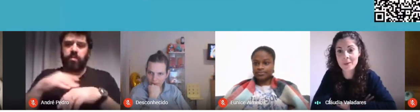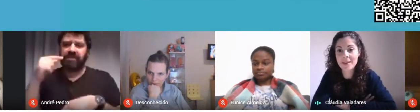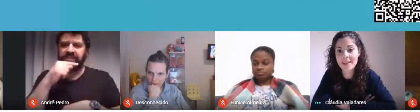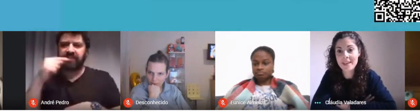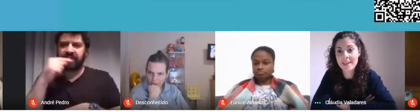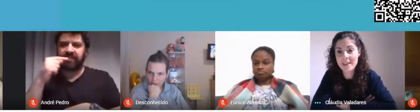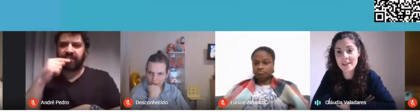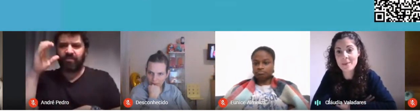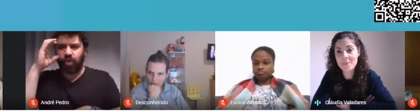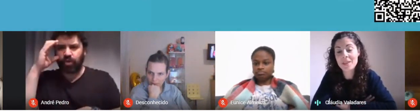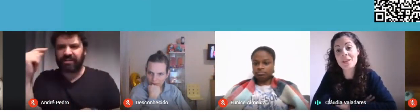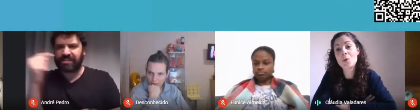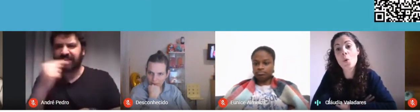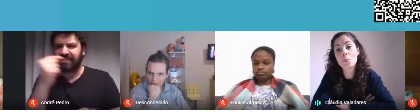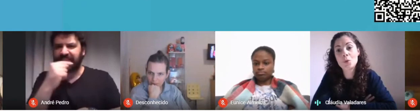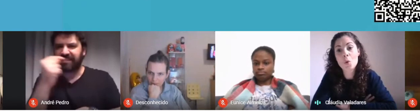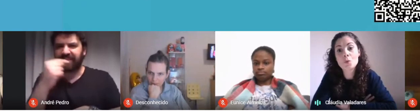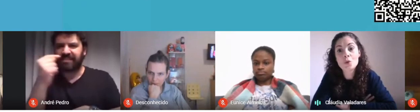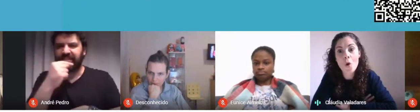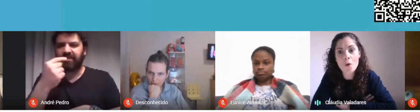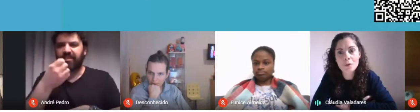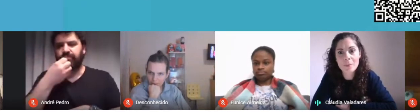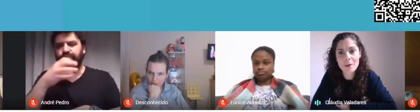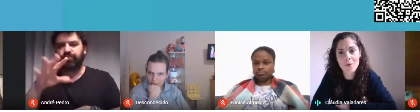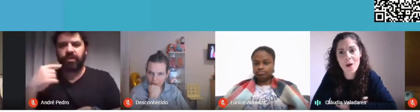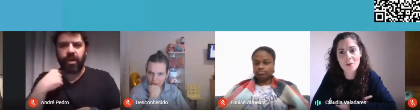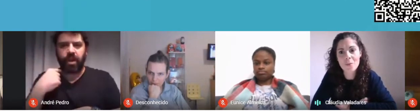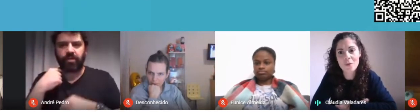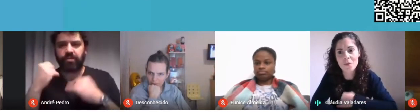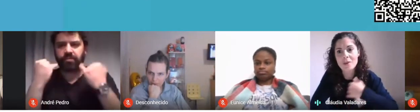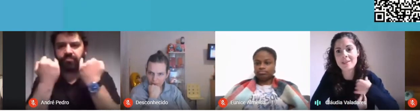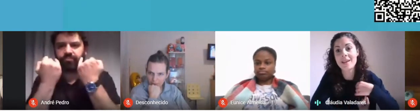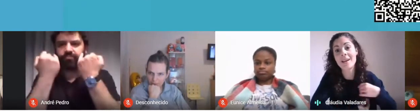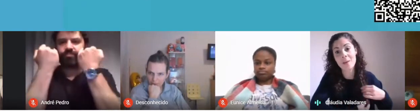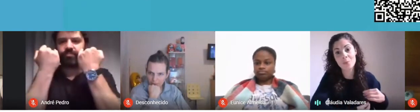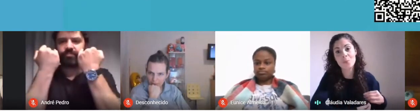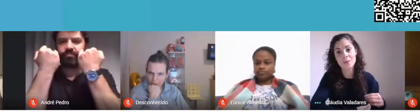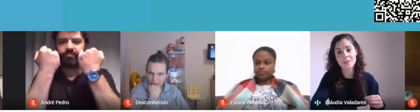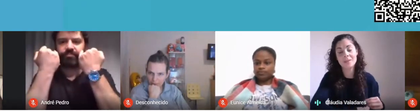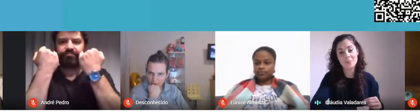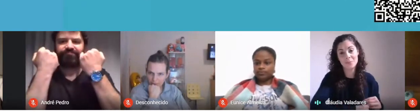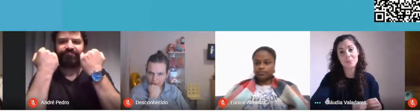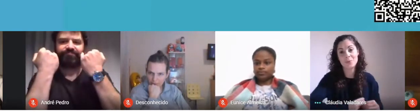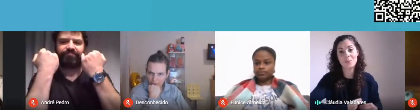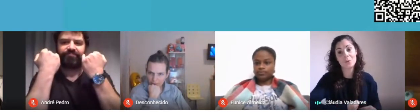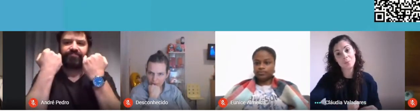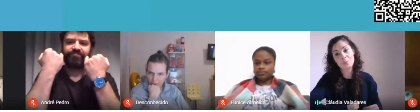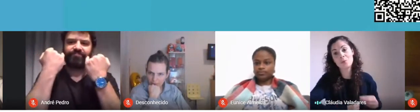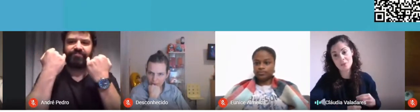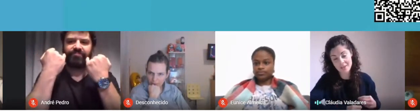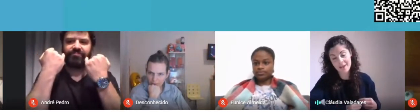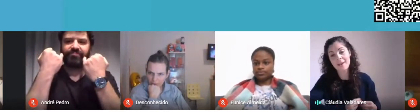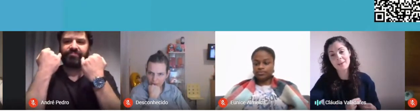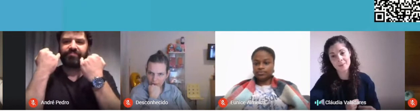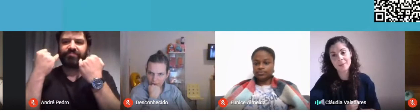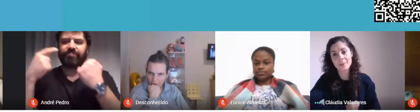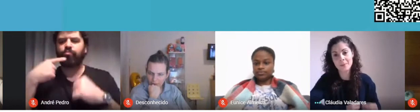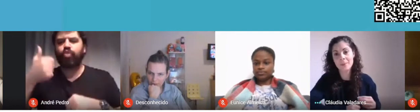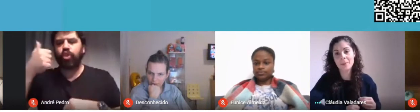perco. E como escovo também com alguma força, acaba por me